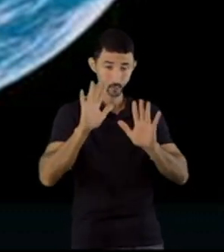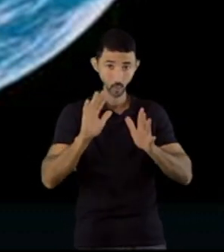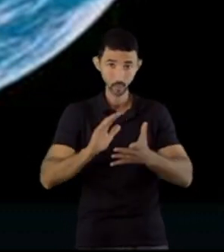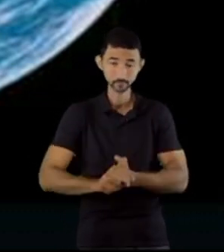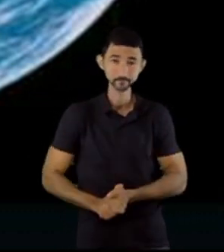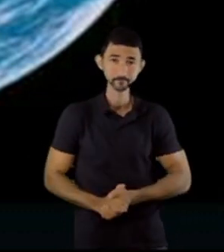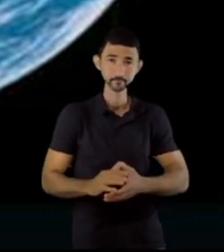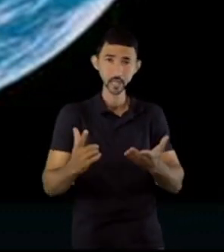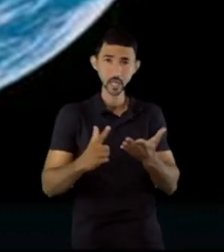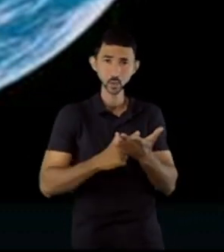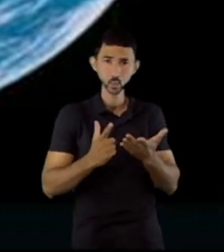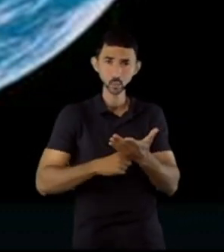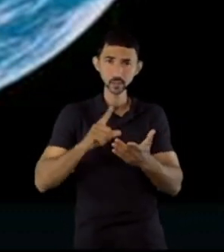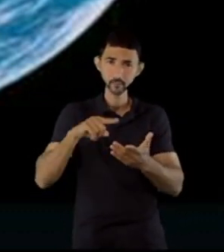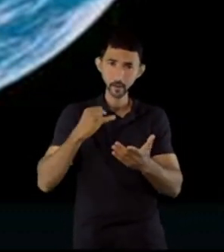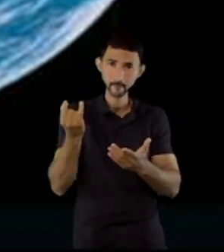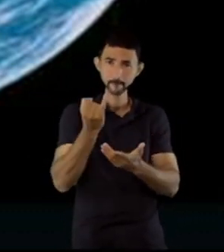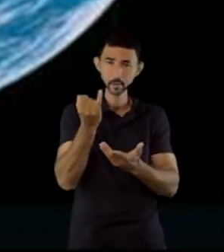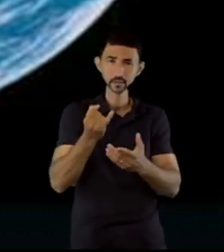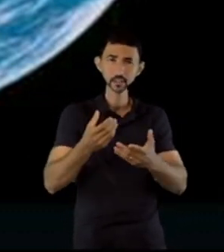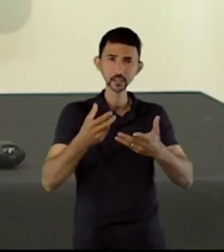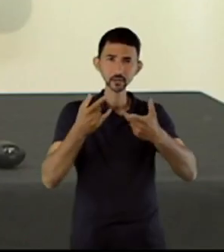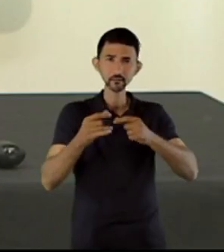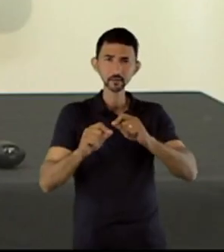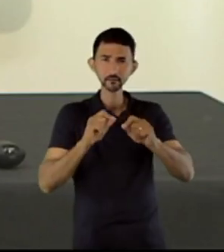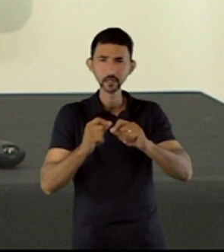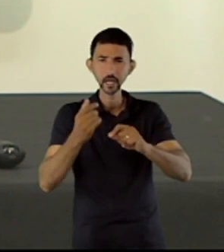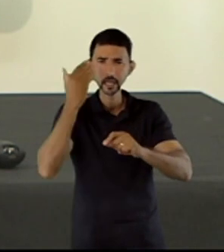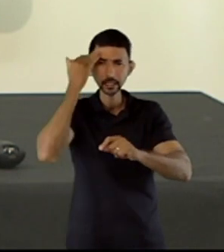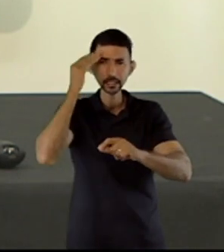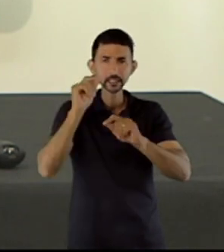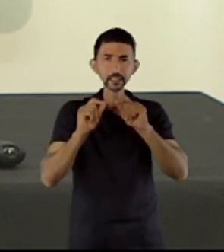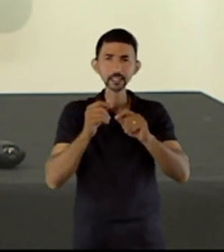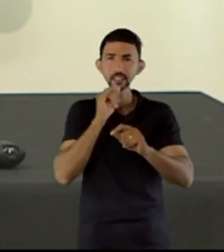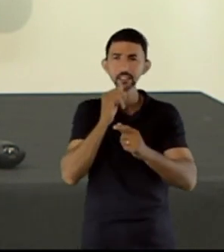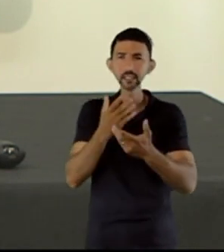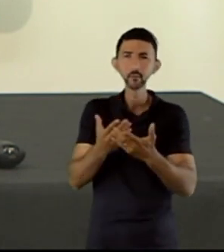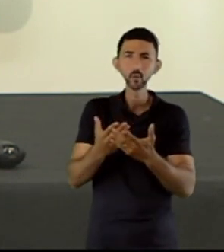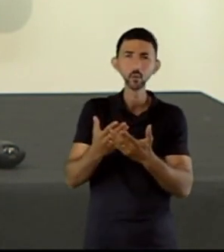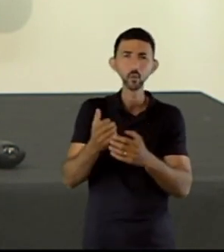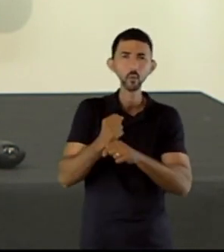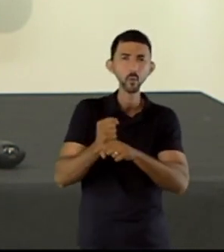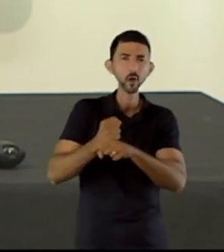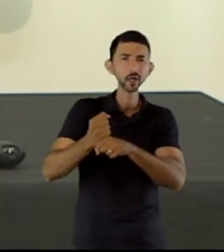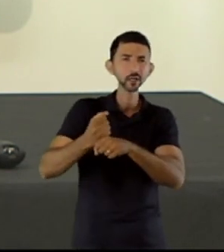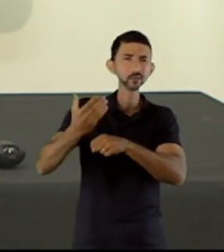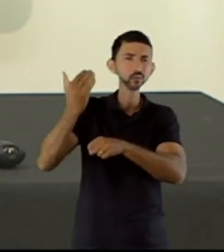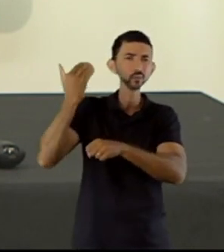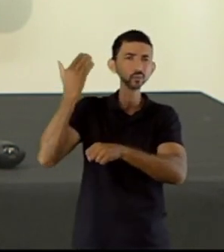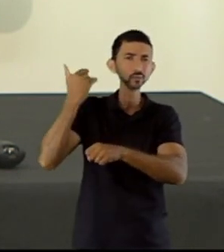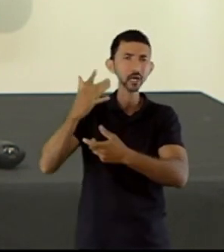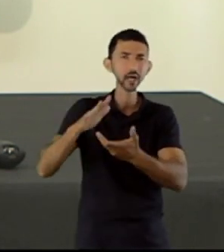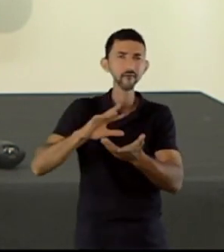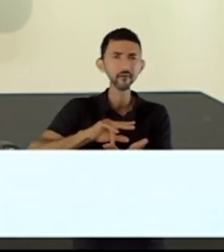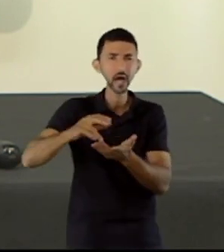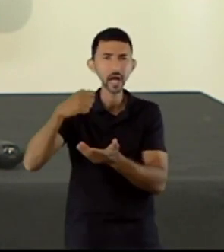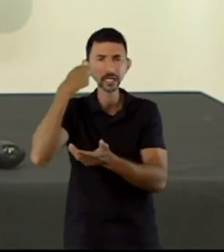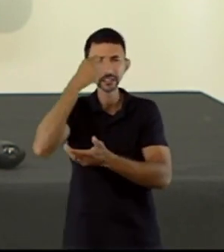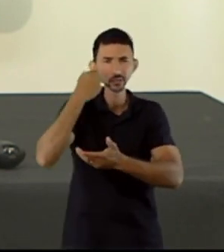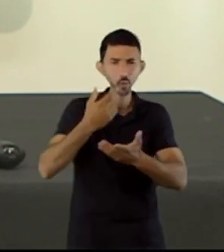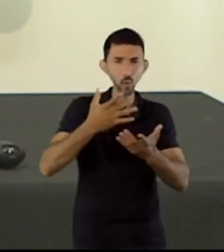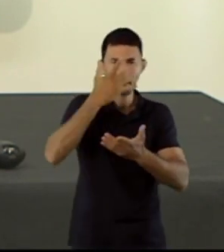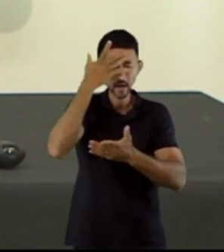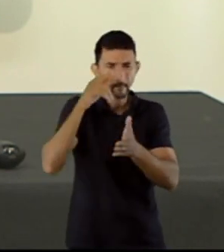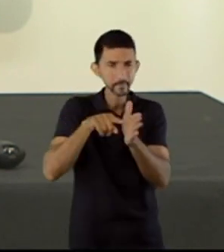Nesse livro, é importante que você entenda que há muito tempo atrás, muitos escritores e muitos